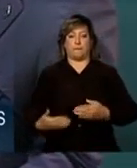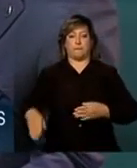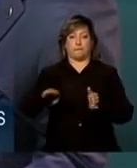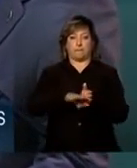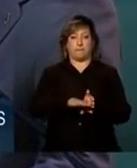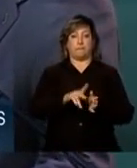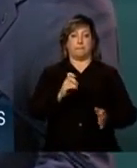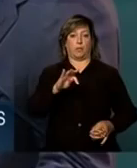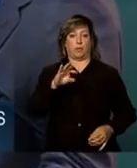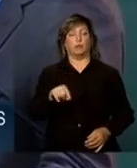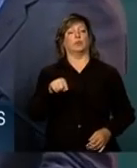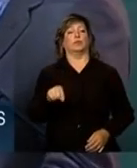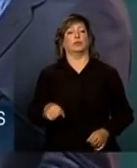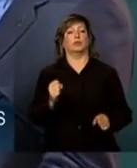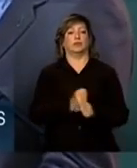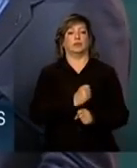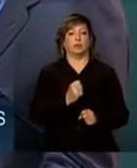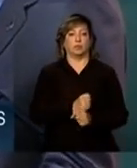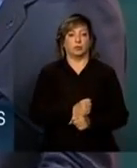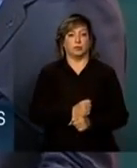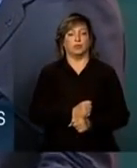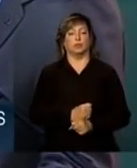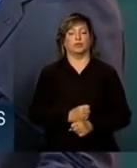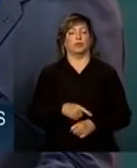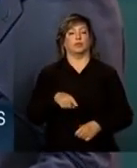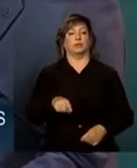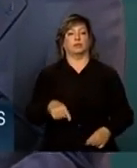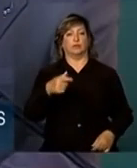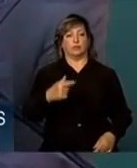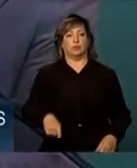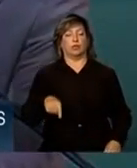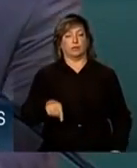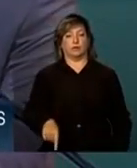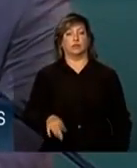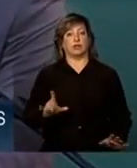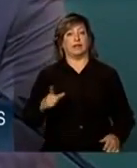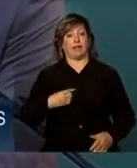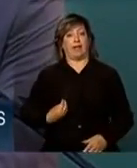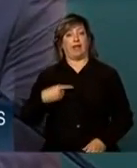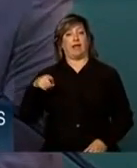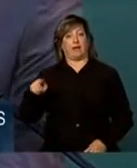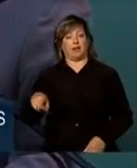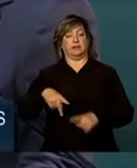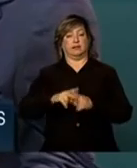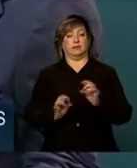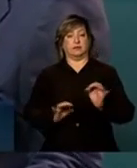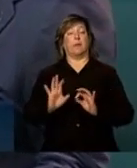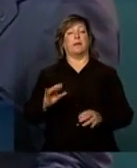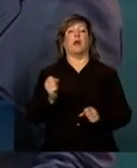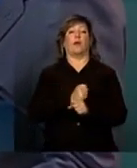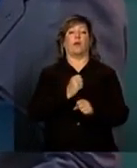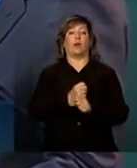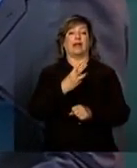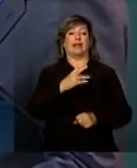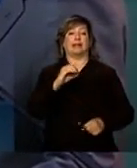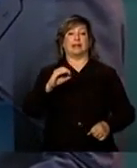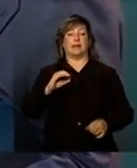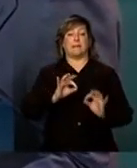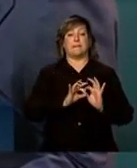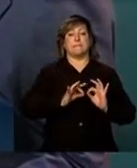só a reconstrução do mole que já existe, vai ter também a construção de 300 metros de